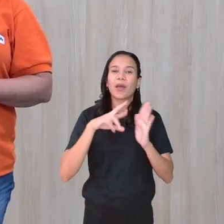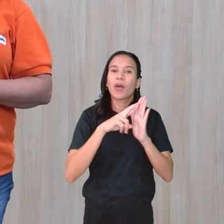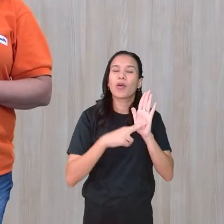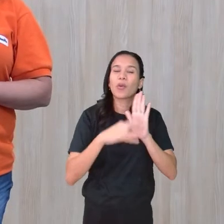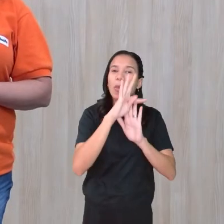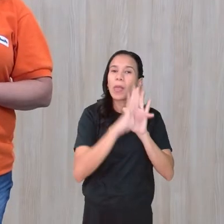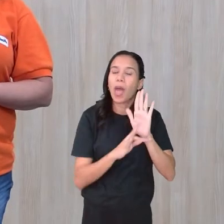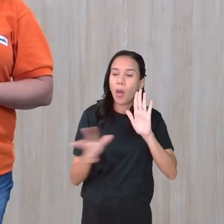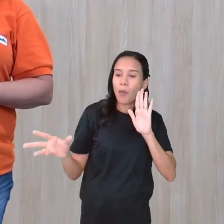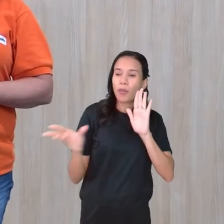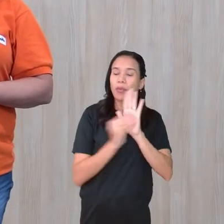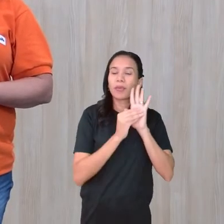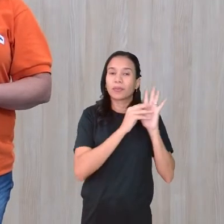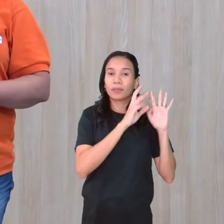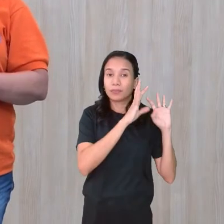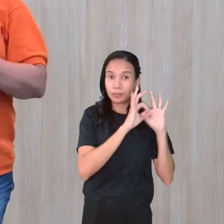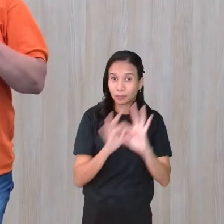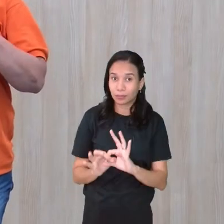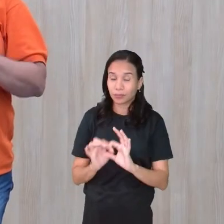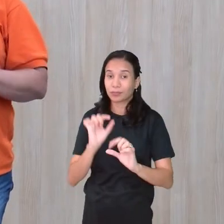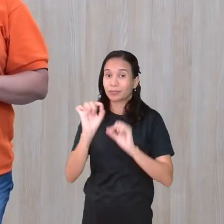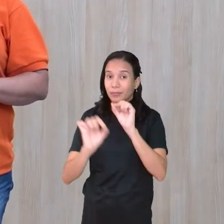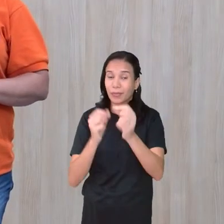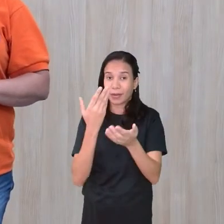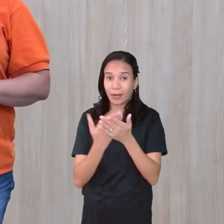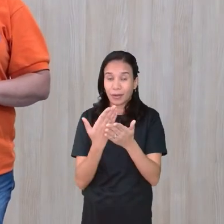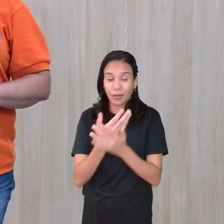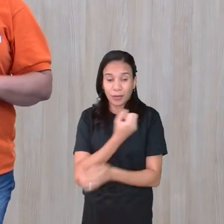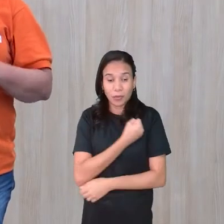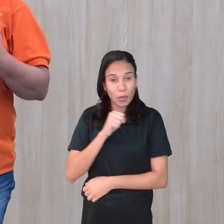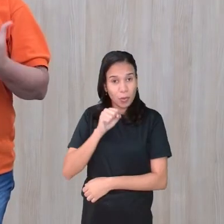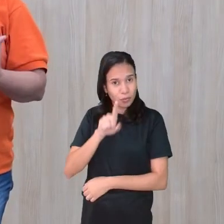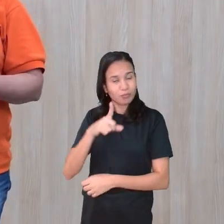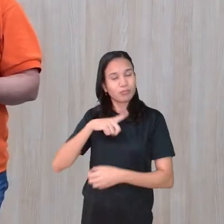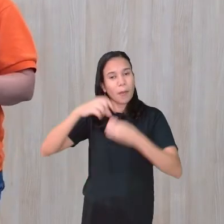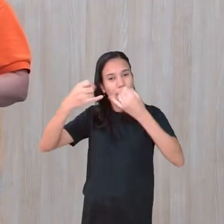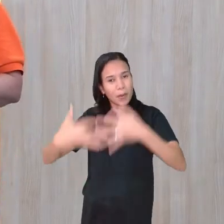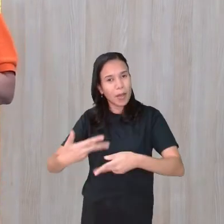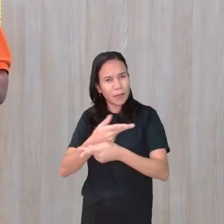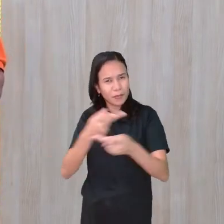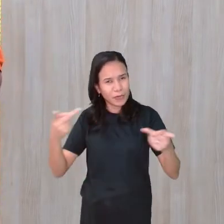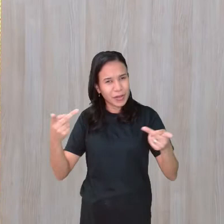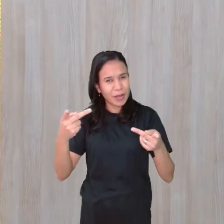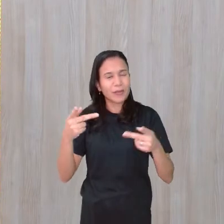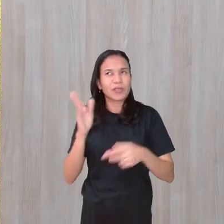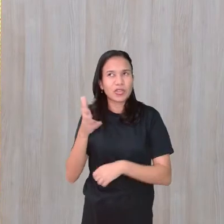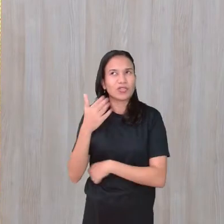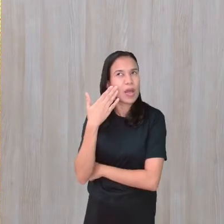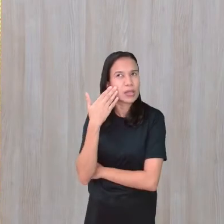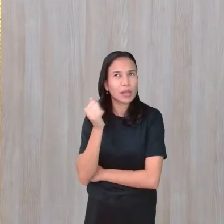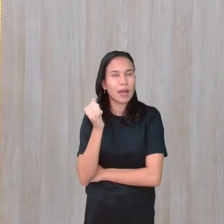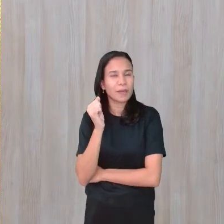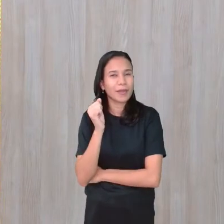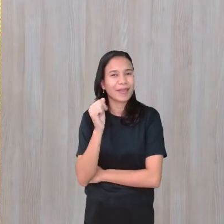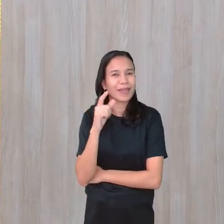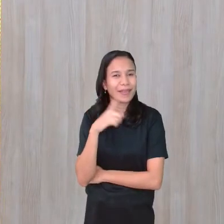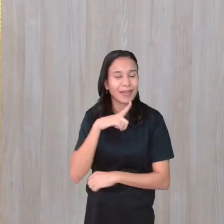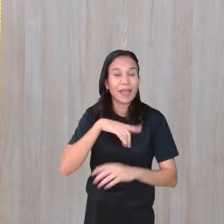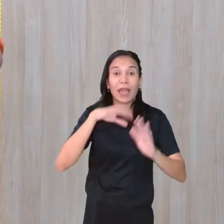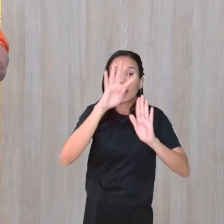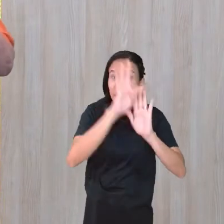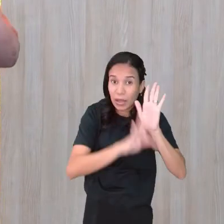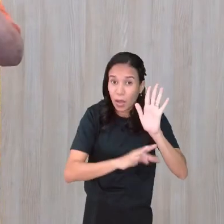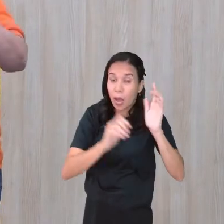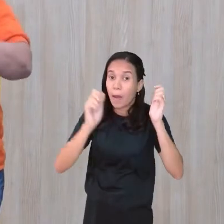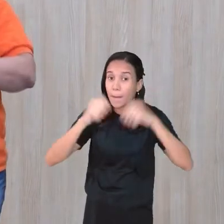texto em seus diferentes contextos foi a aula 1, eu falei para vocês, eu não sei se vocês já sabem, mas texto pode